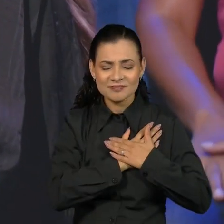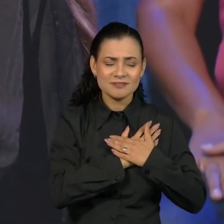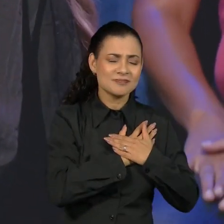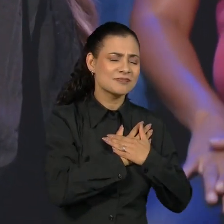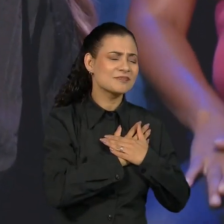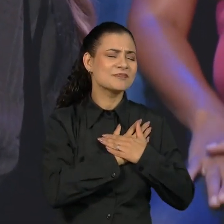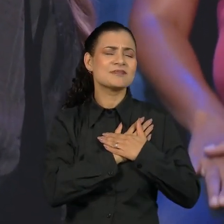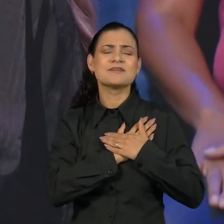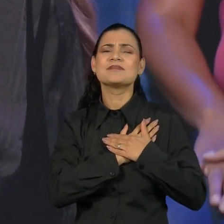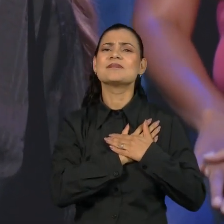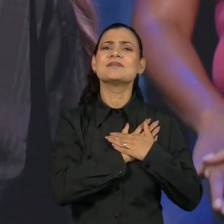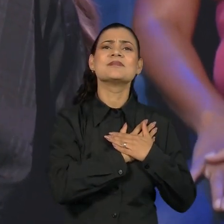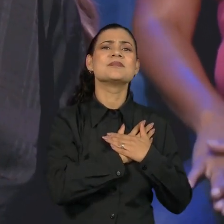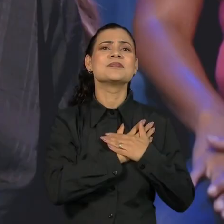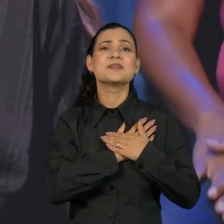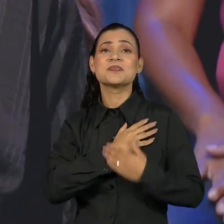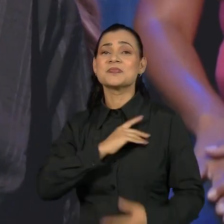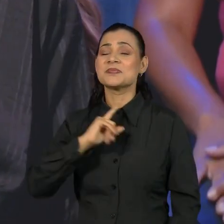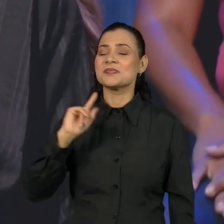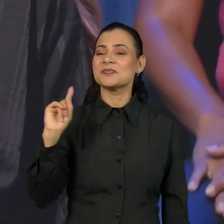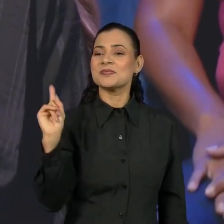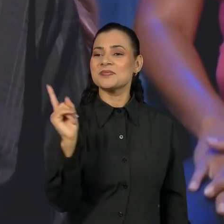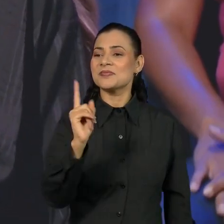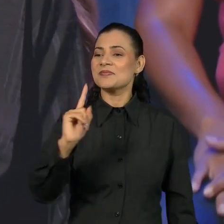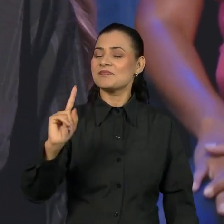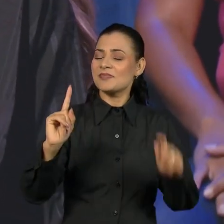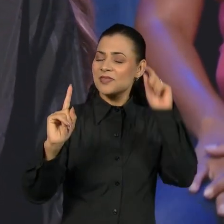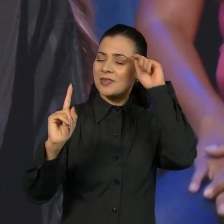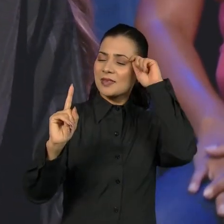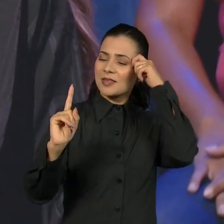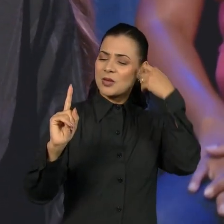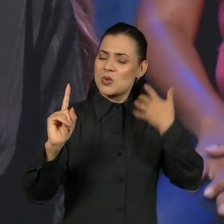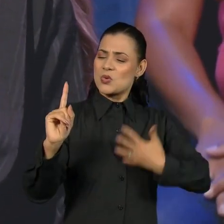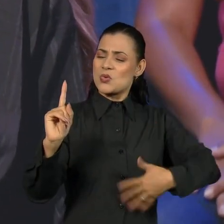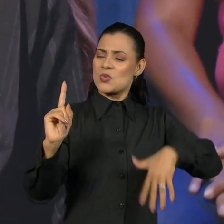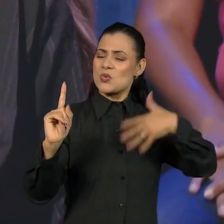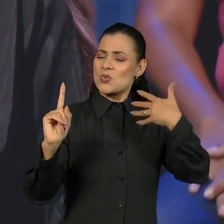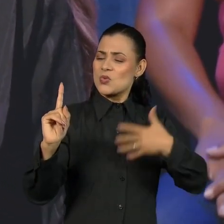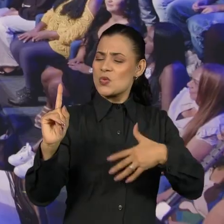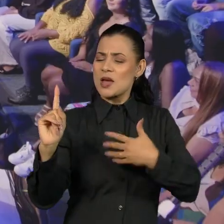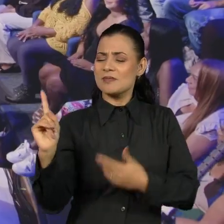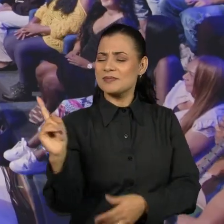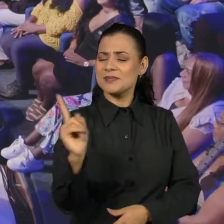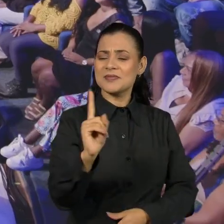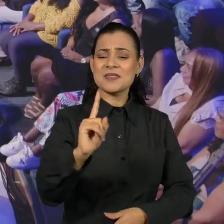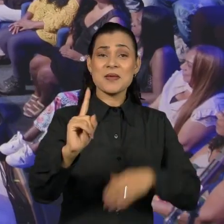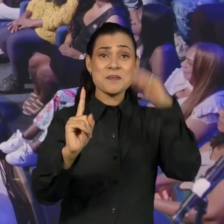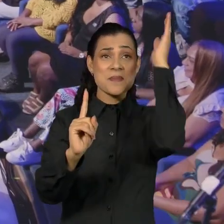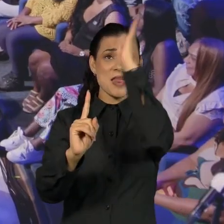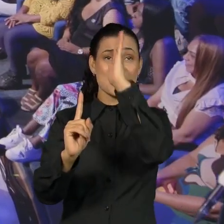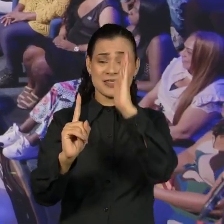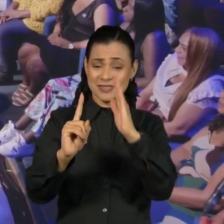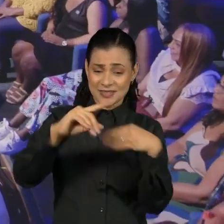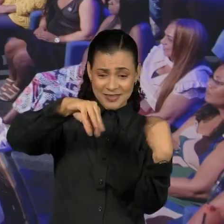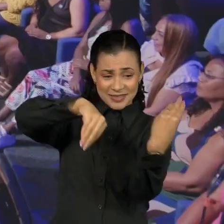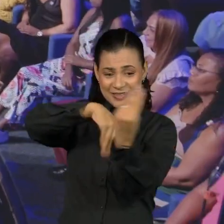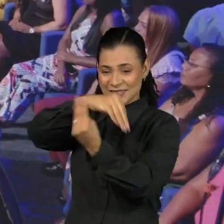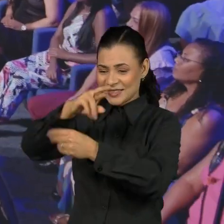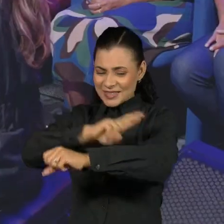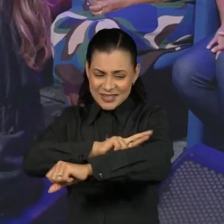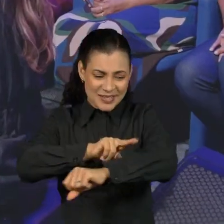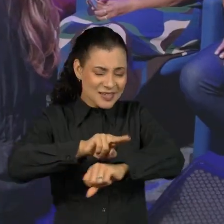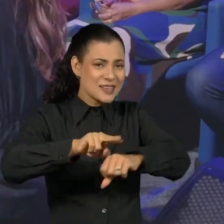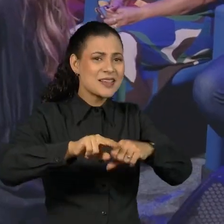brasileiro, meu mulato insoneiro, vou cantar-te nos meus